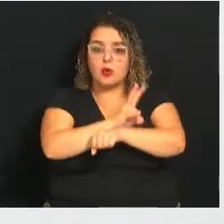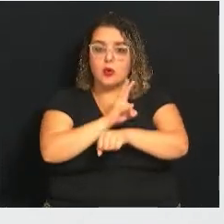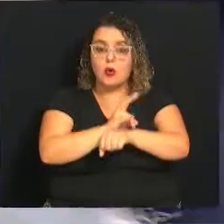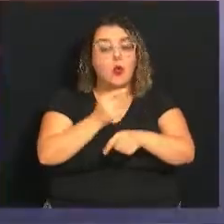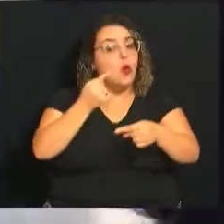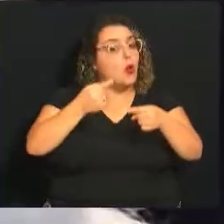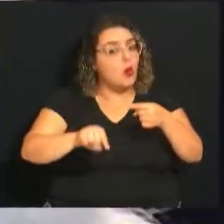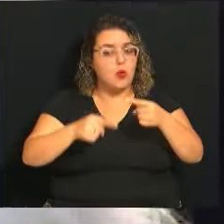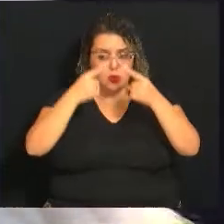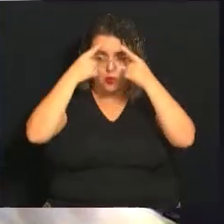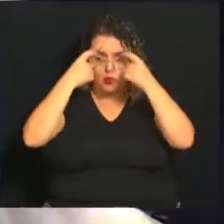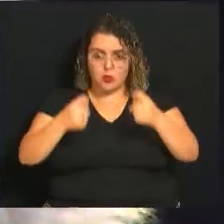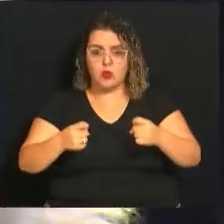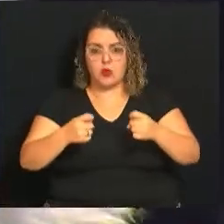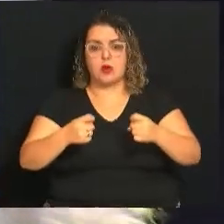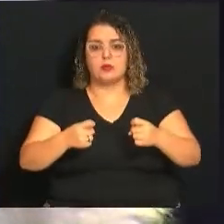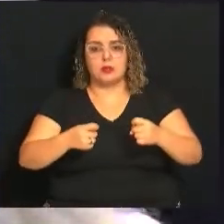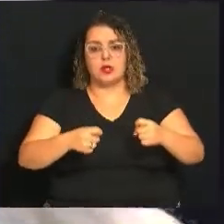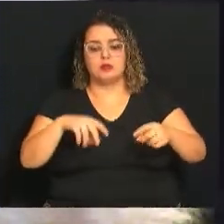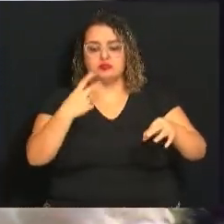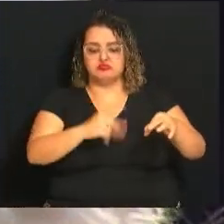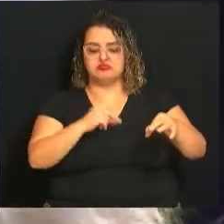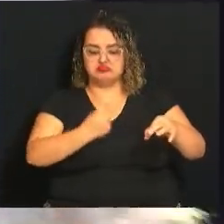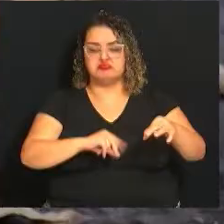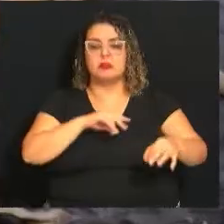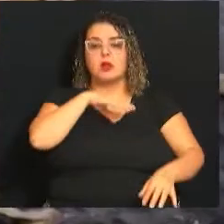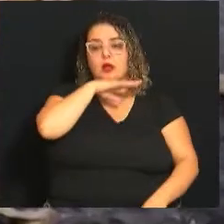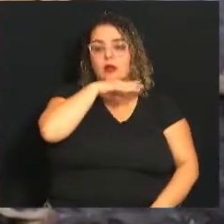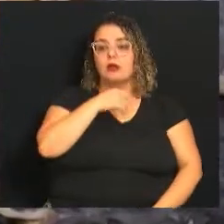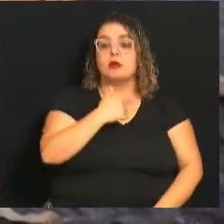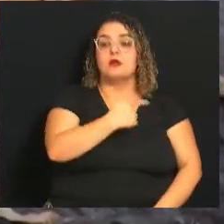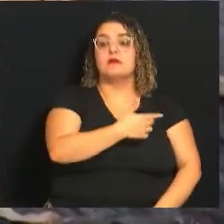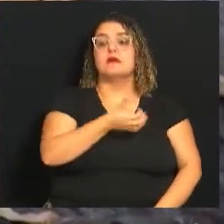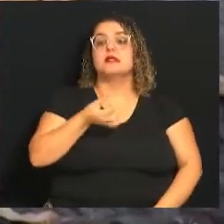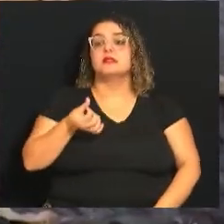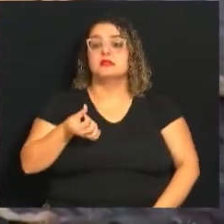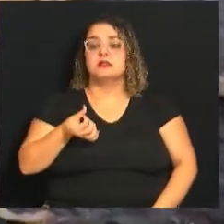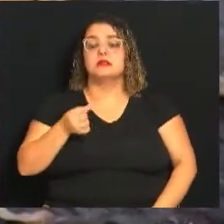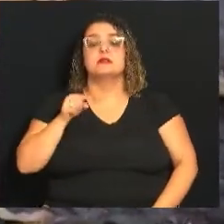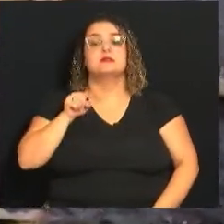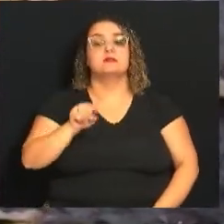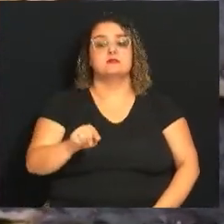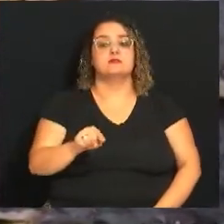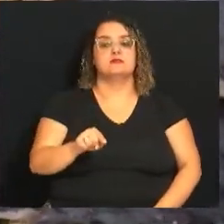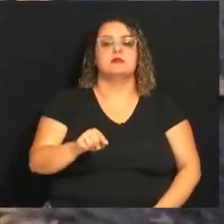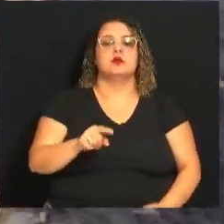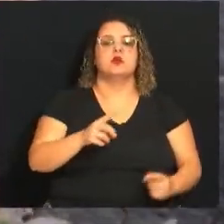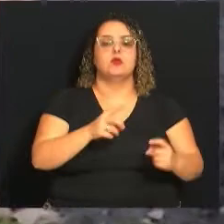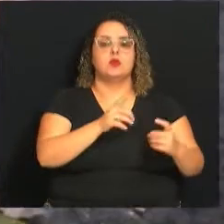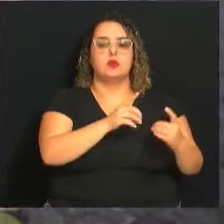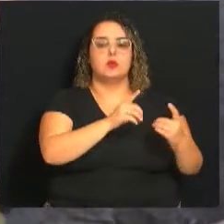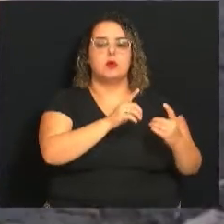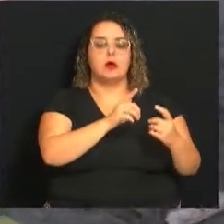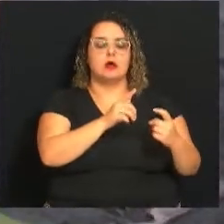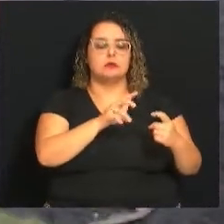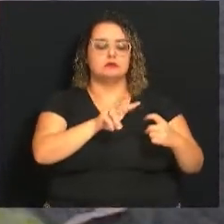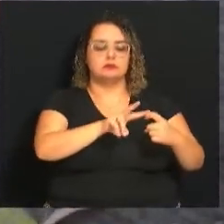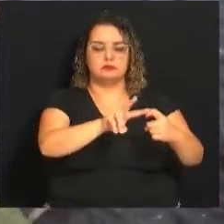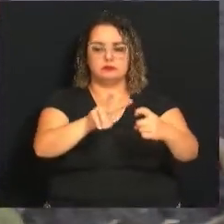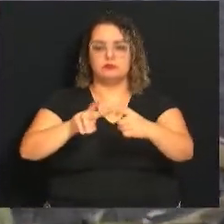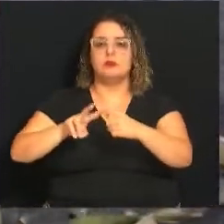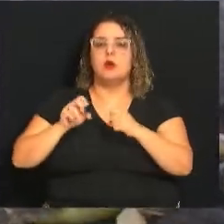os maus-tratos a expectativa é que cerca de 26 mil atendimentos por ano possam ser feitos pelo ambulatório